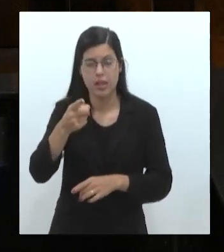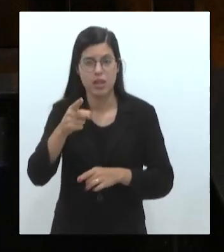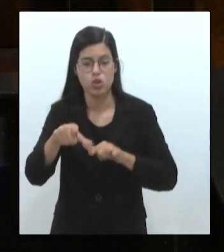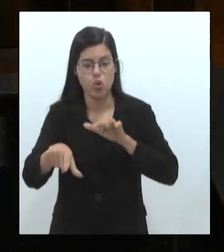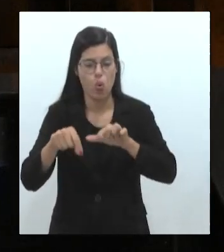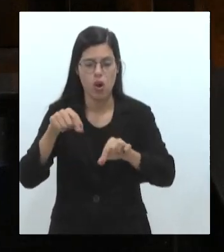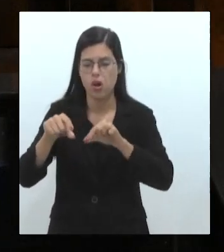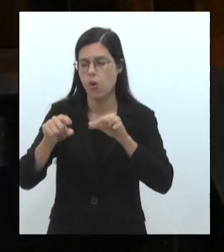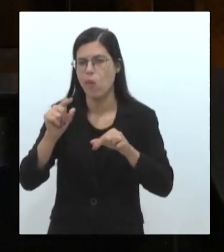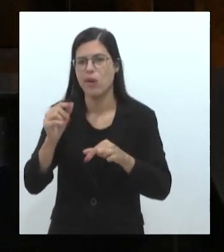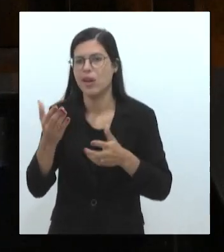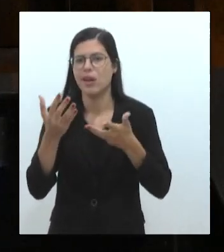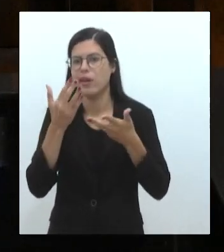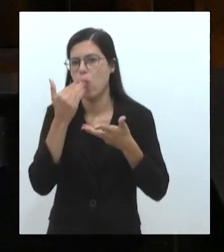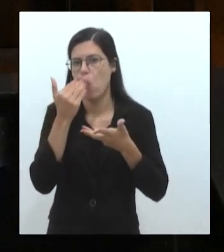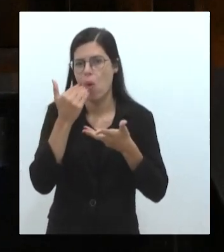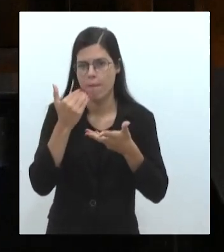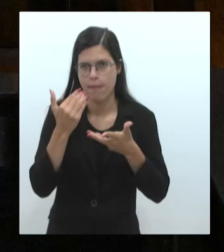cantinas.